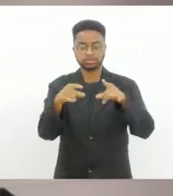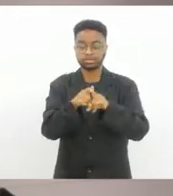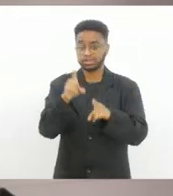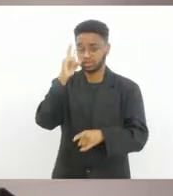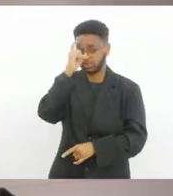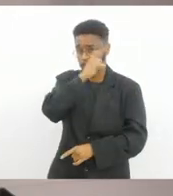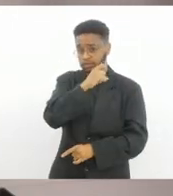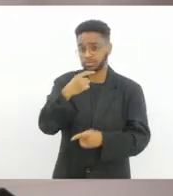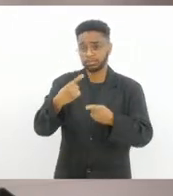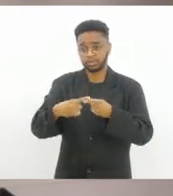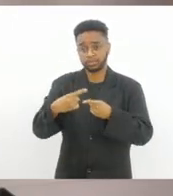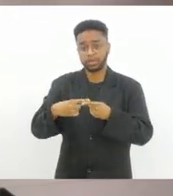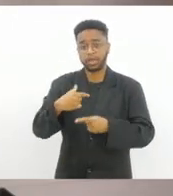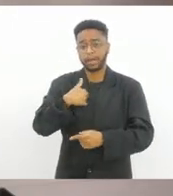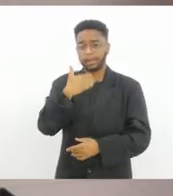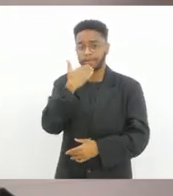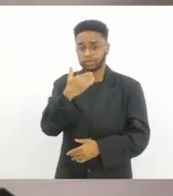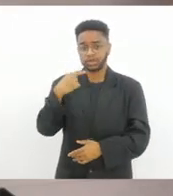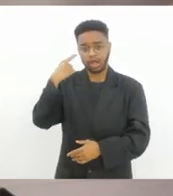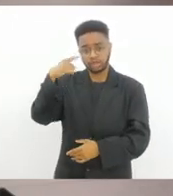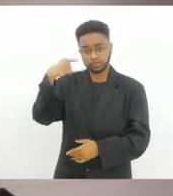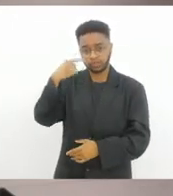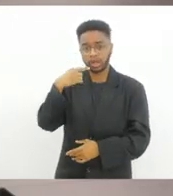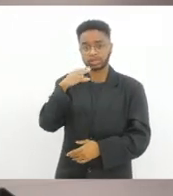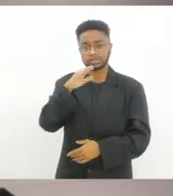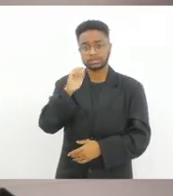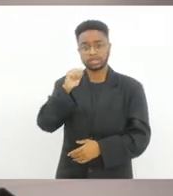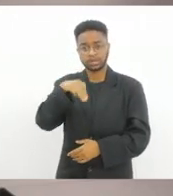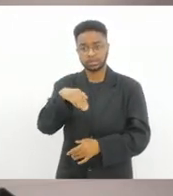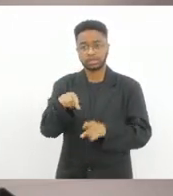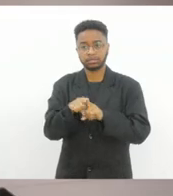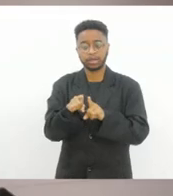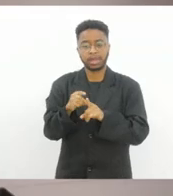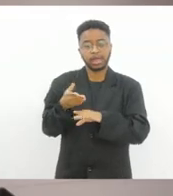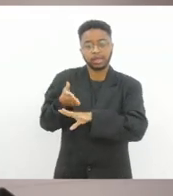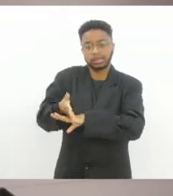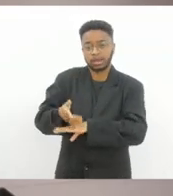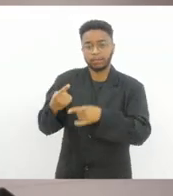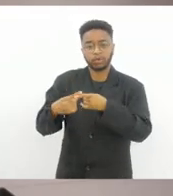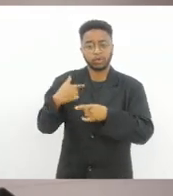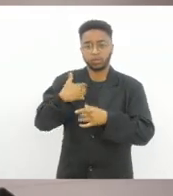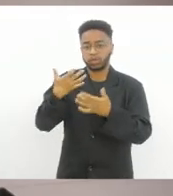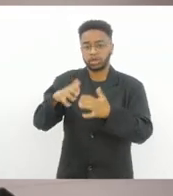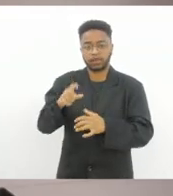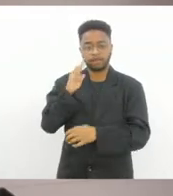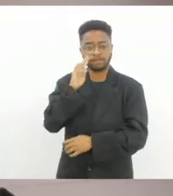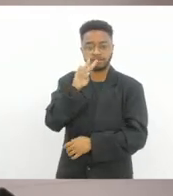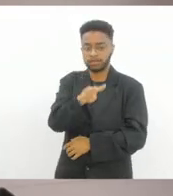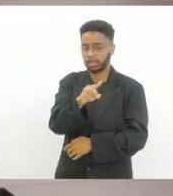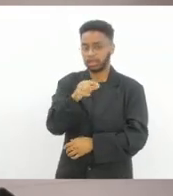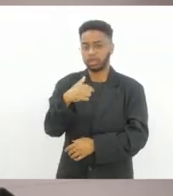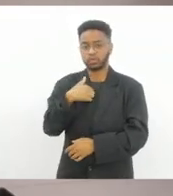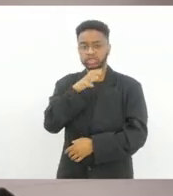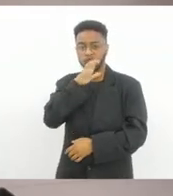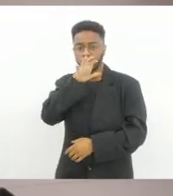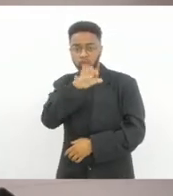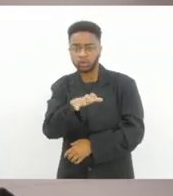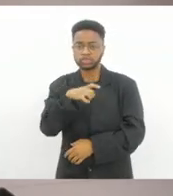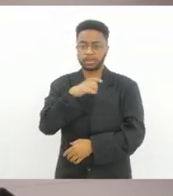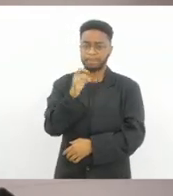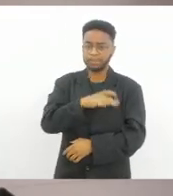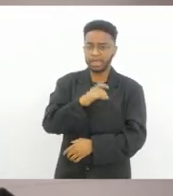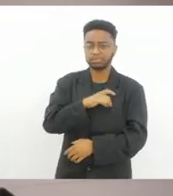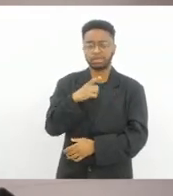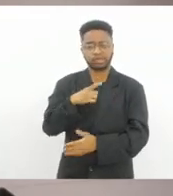porque eu pedi até a advogada do Ceão para entrar, porque eu não queria ver ele, eu tinha medo, eu tinha nojo, eu tinha repúdio, eu